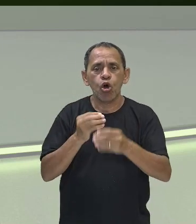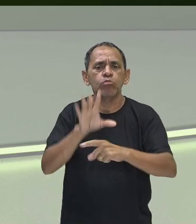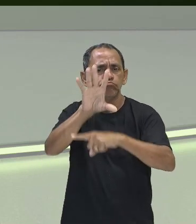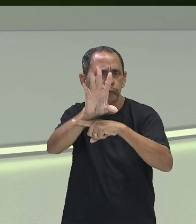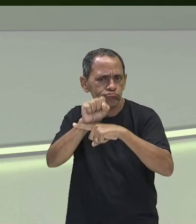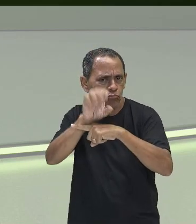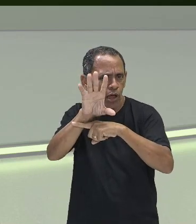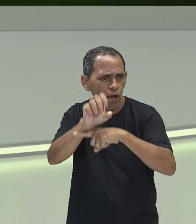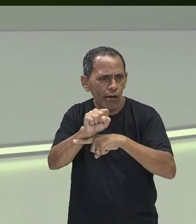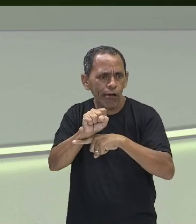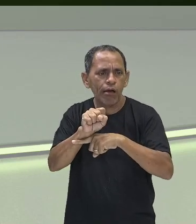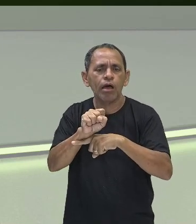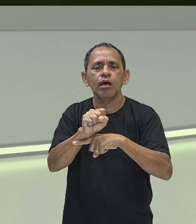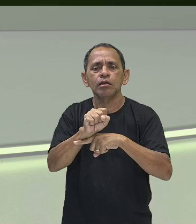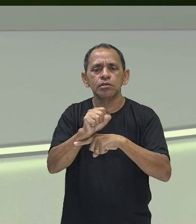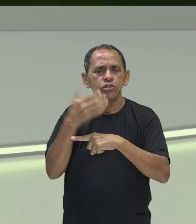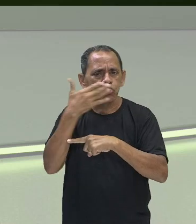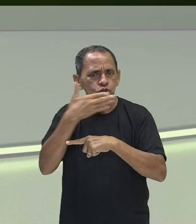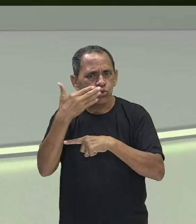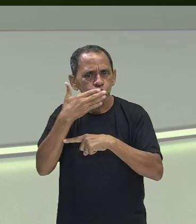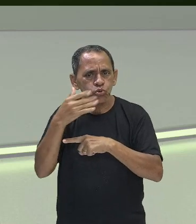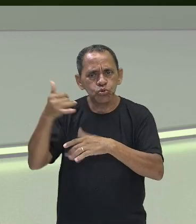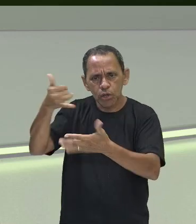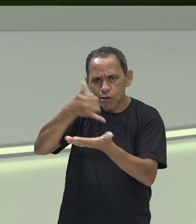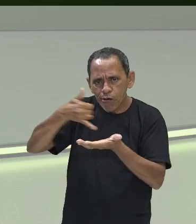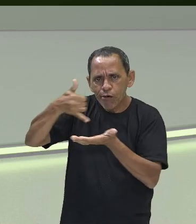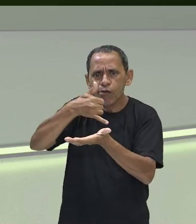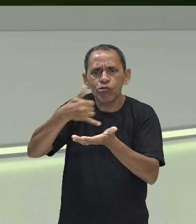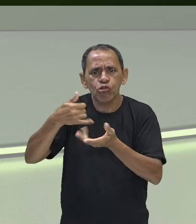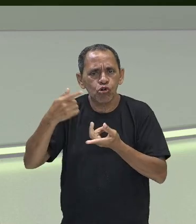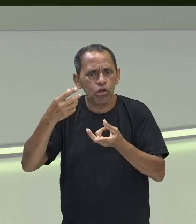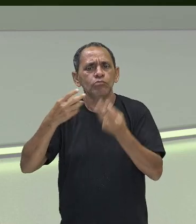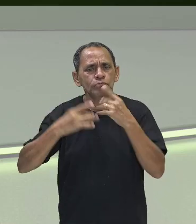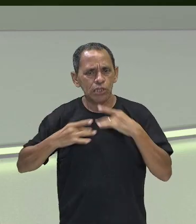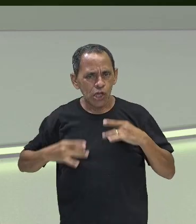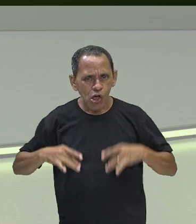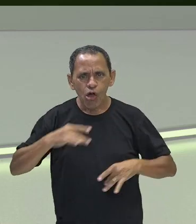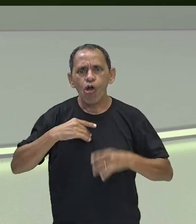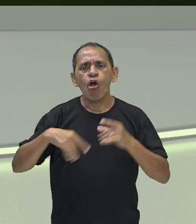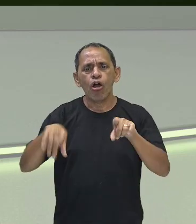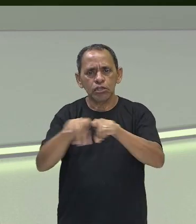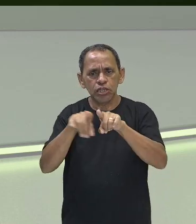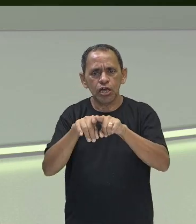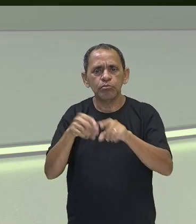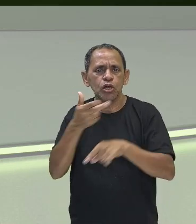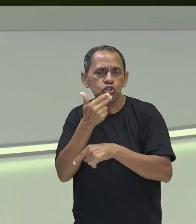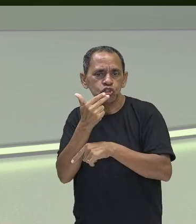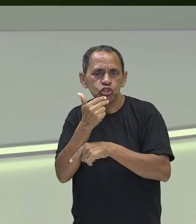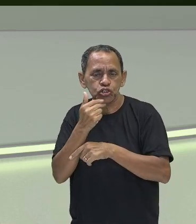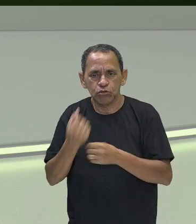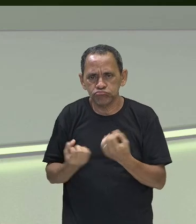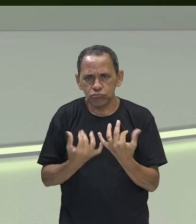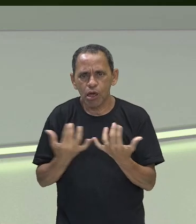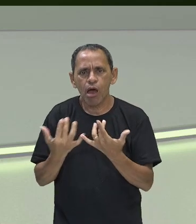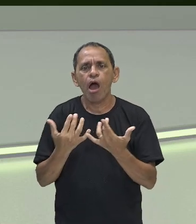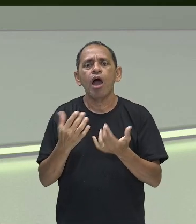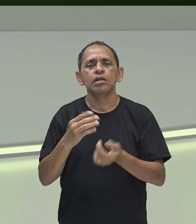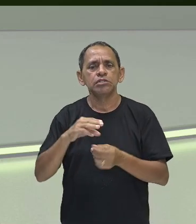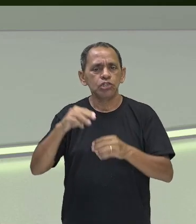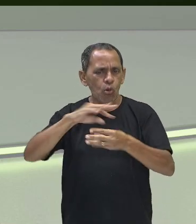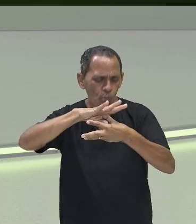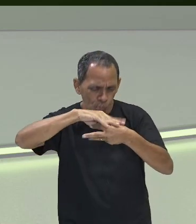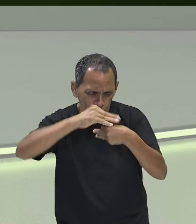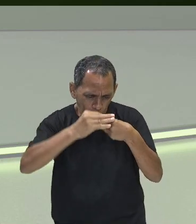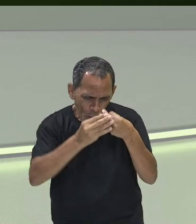minerais, açúcares, gorduras, hormônios, também tem nutrientes, os gases, né, moléculas